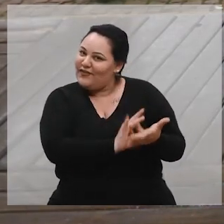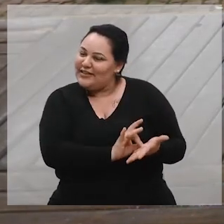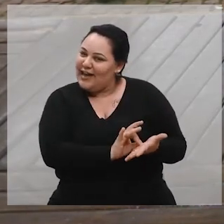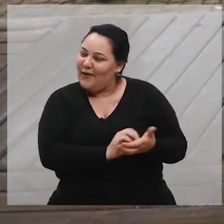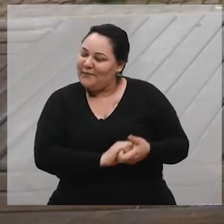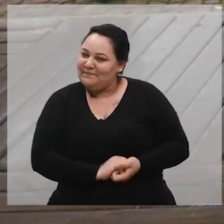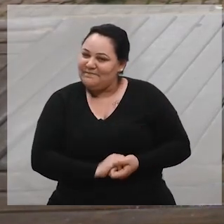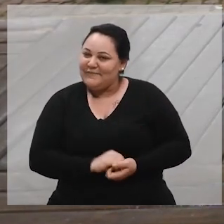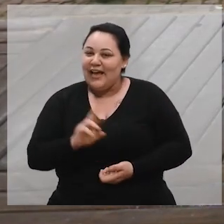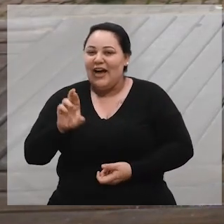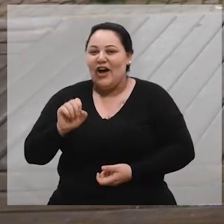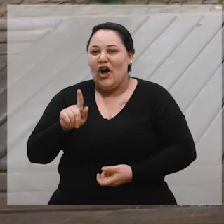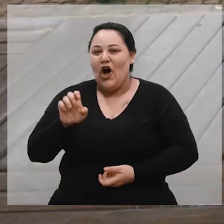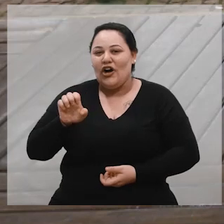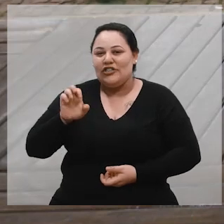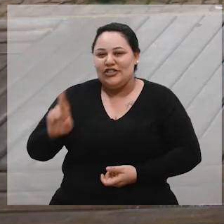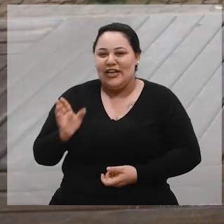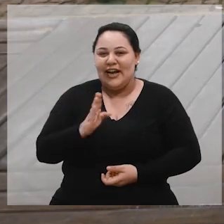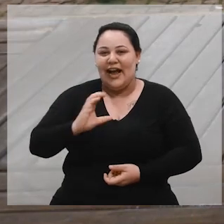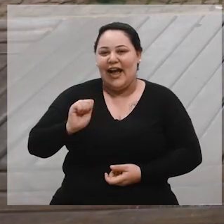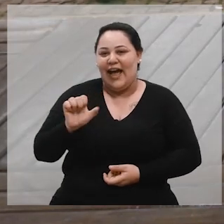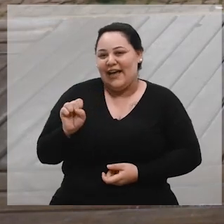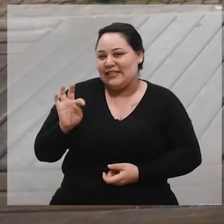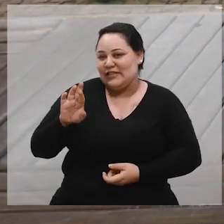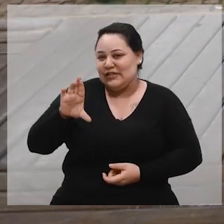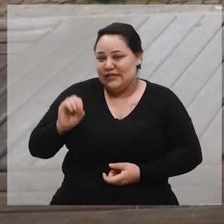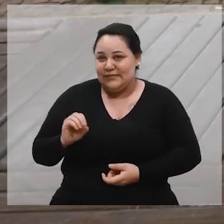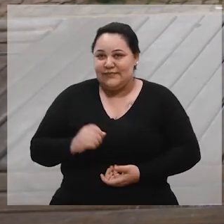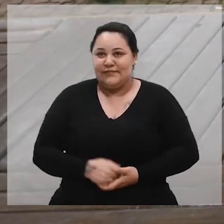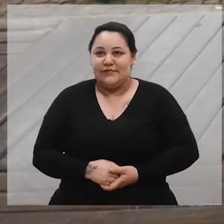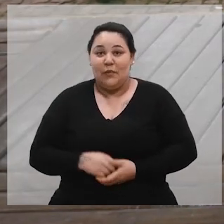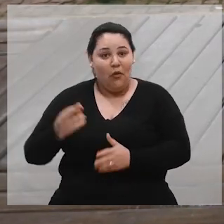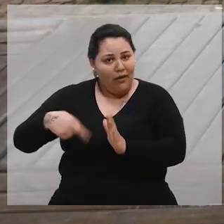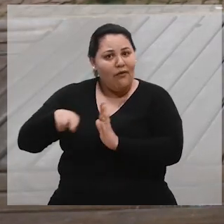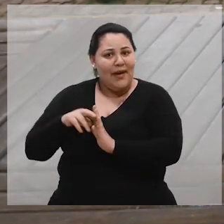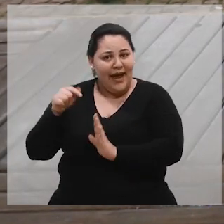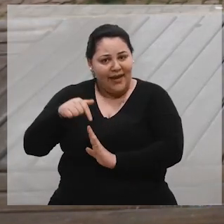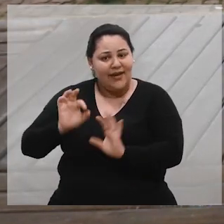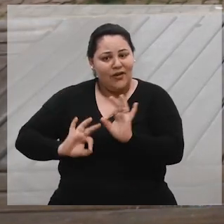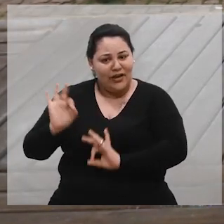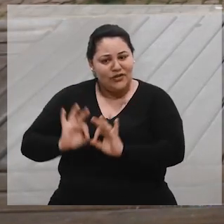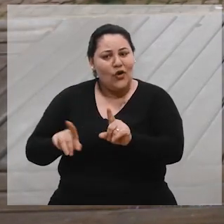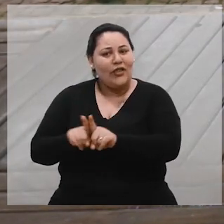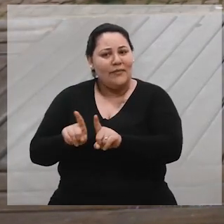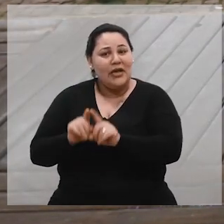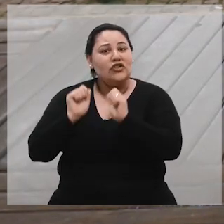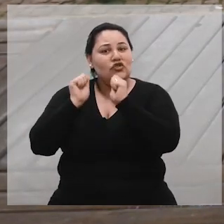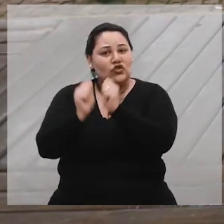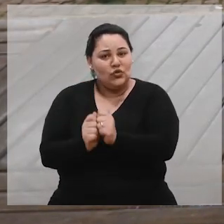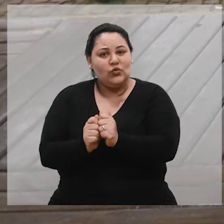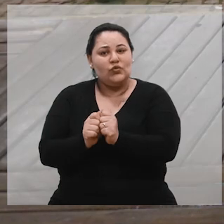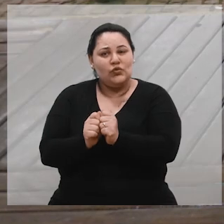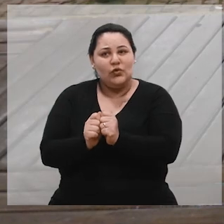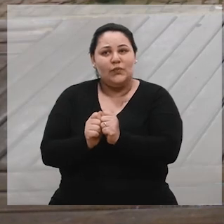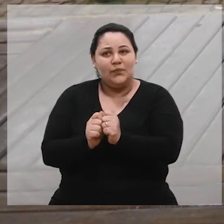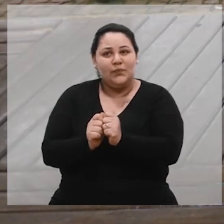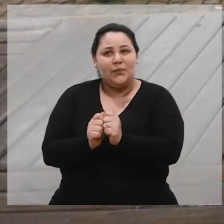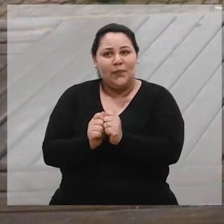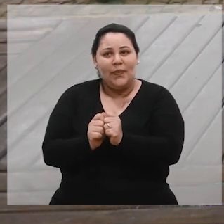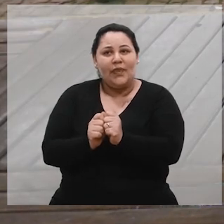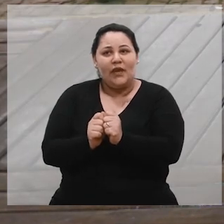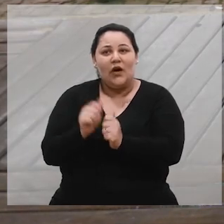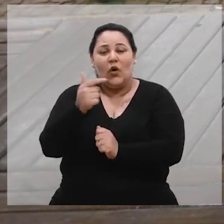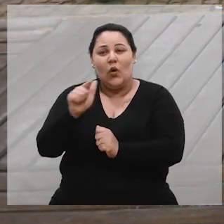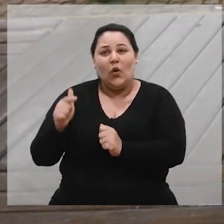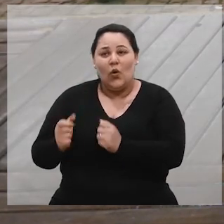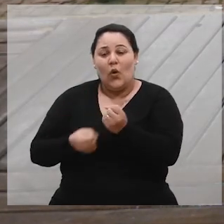feira, o Roger Castro, que organizou. Vamos recuperar os livros também. O Roger que organizou aqui, junto com a Elaine Cavion, Gica Pontes e